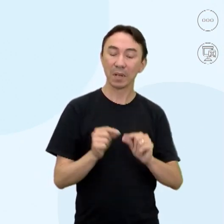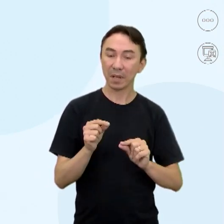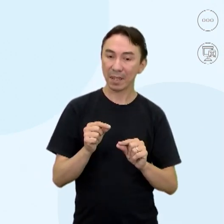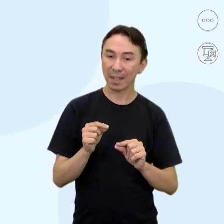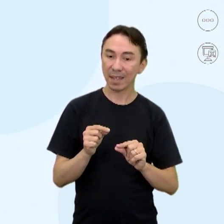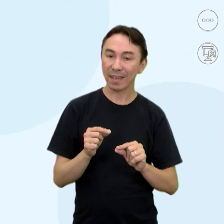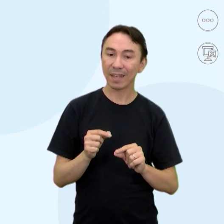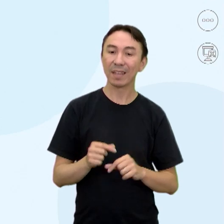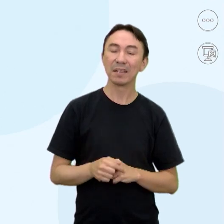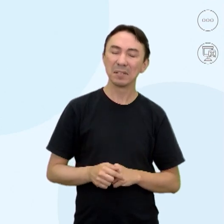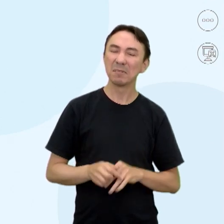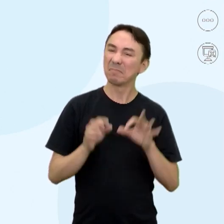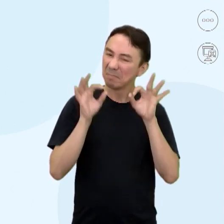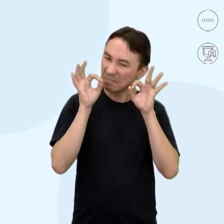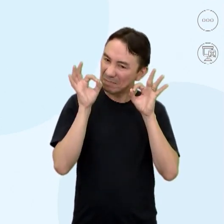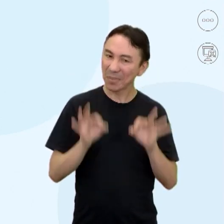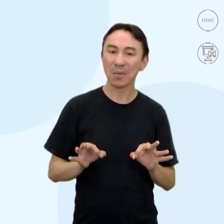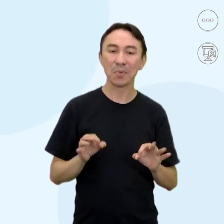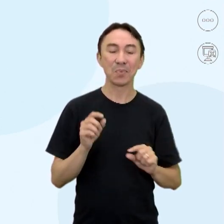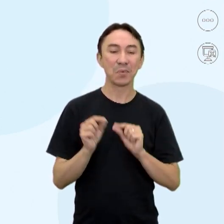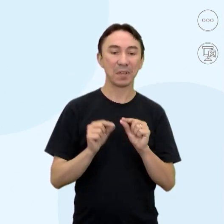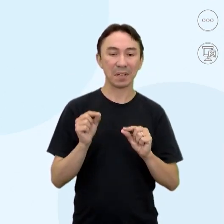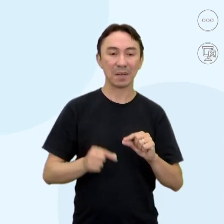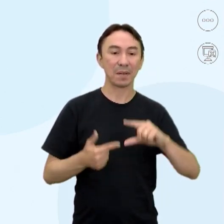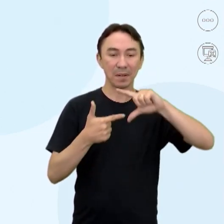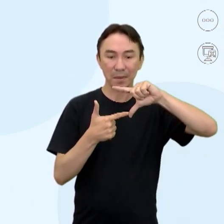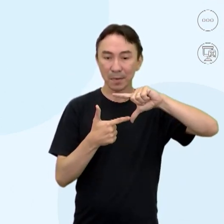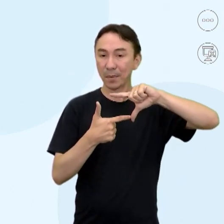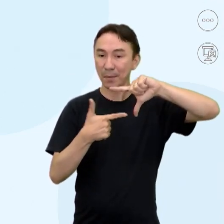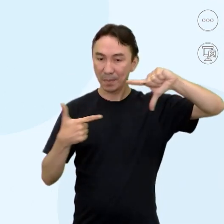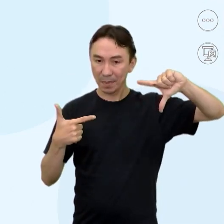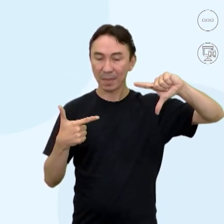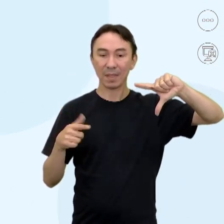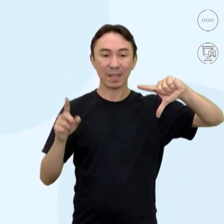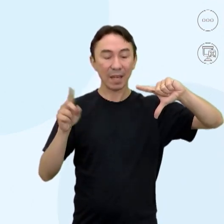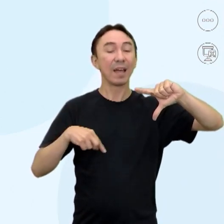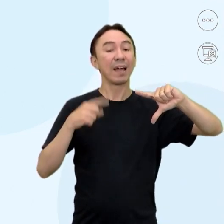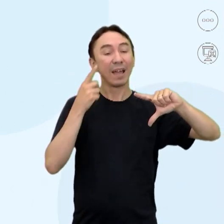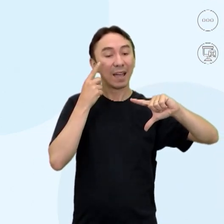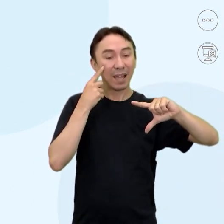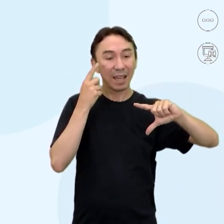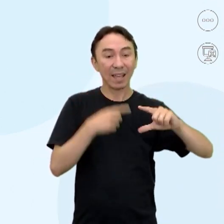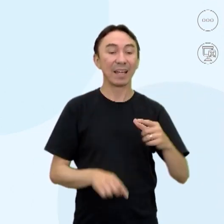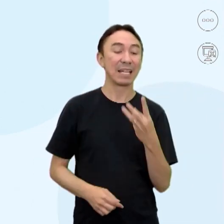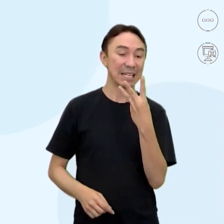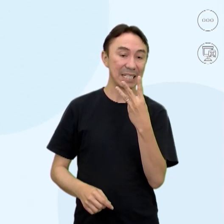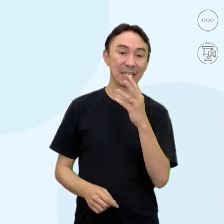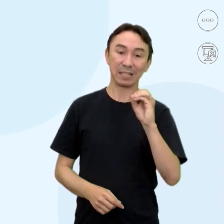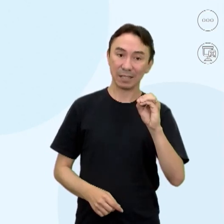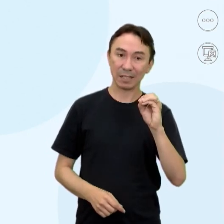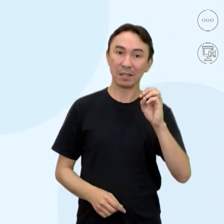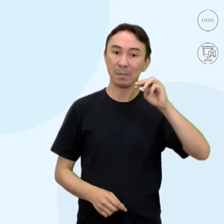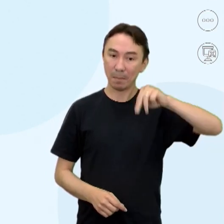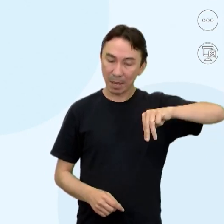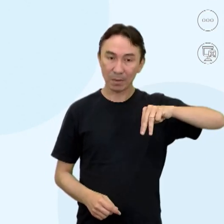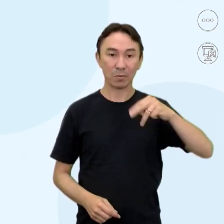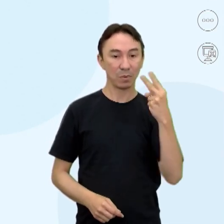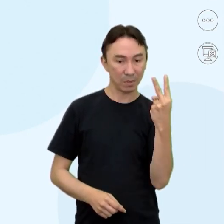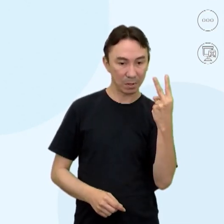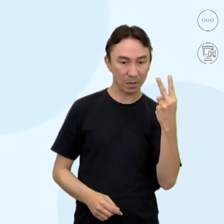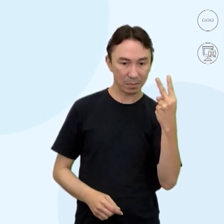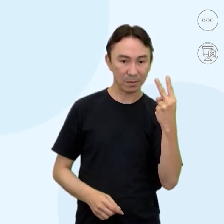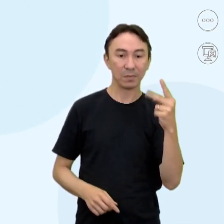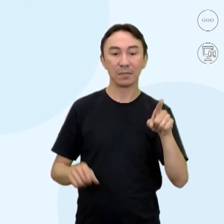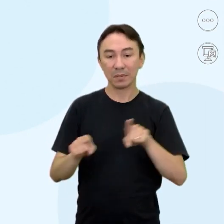convicção que, em relação ao retângulo, a área vai dar 30 metros quadrados e o perímetro